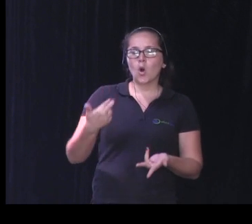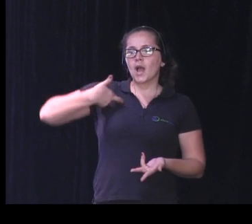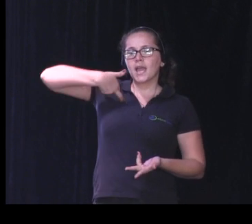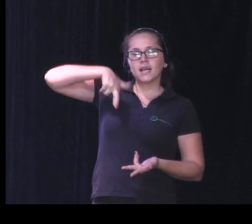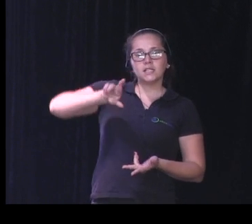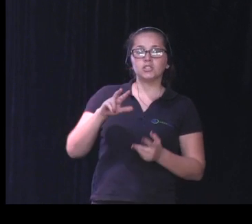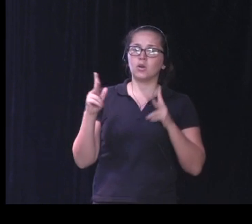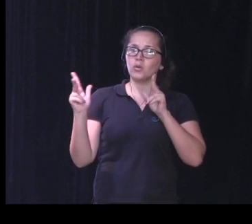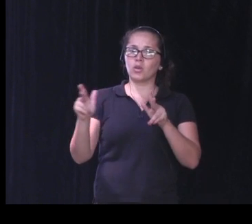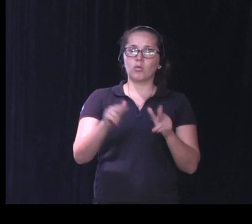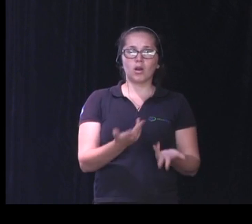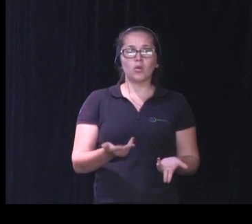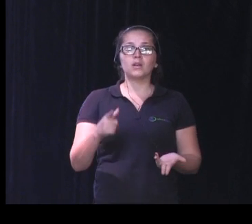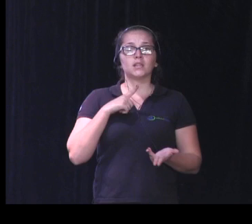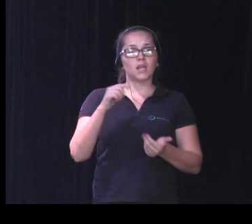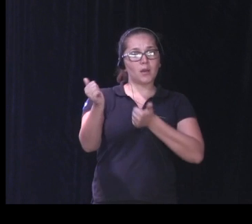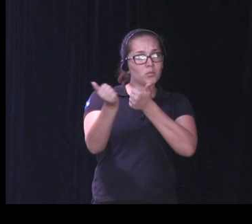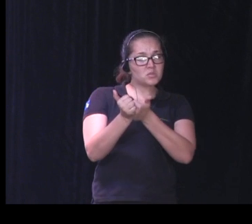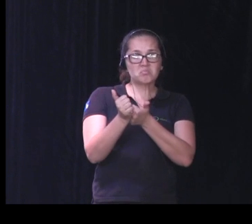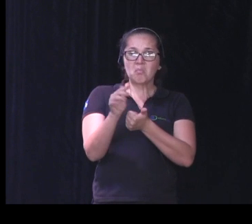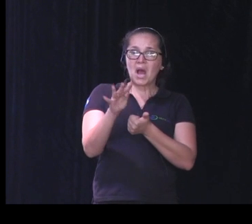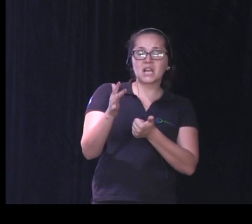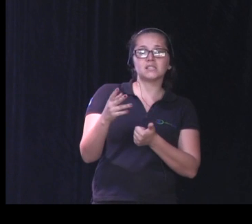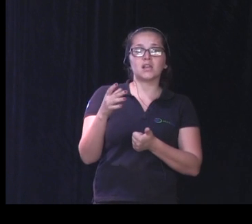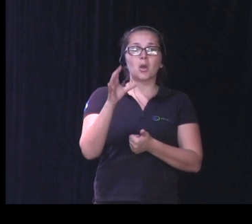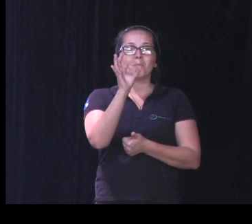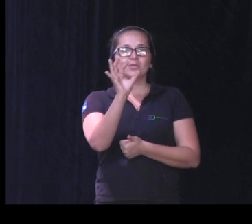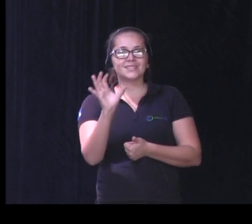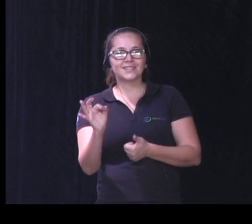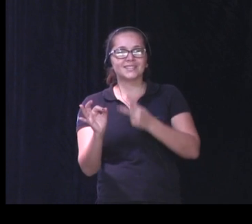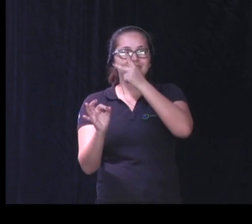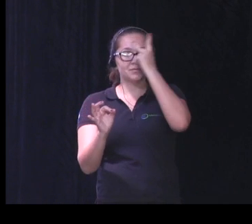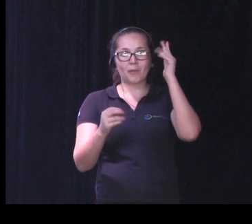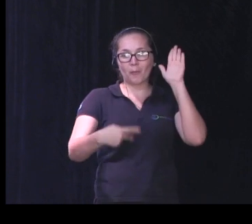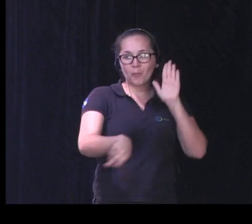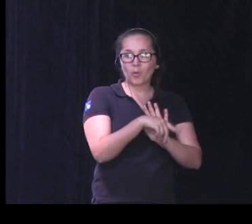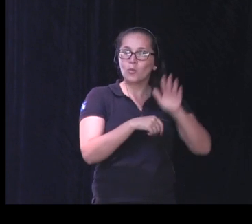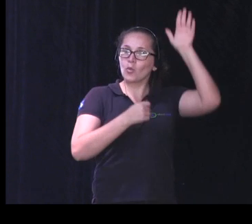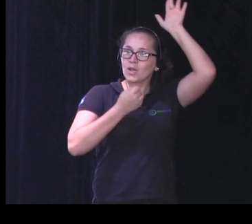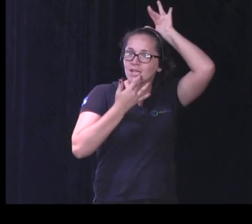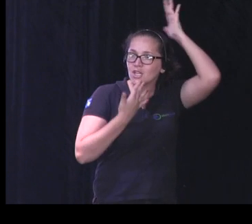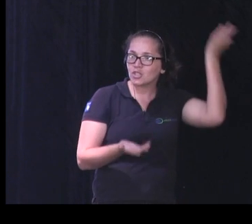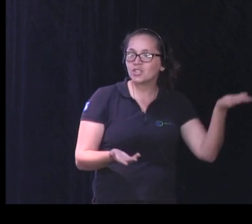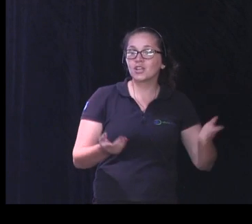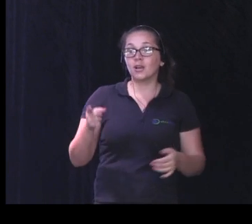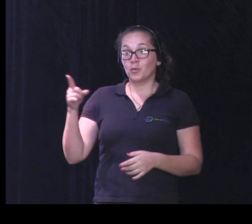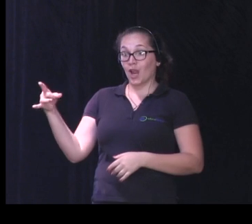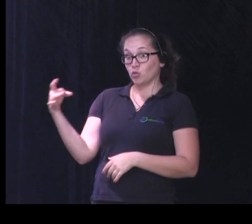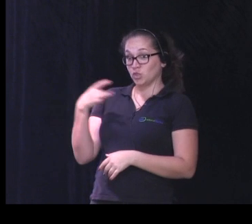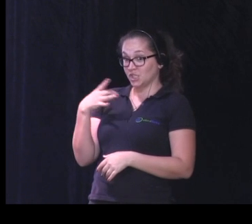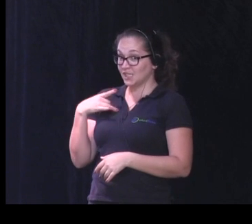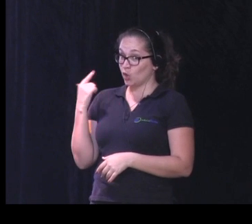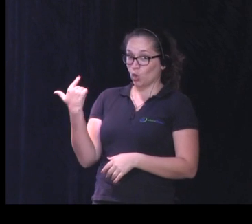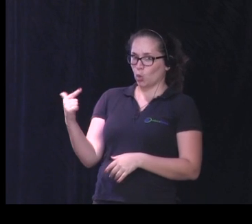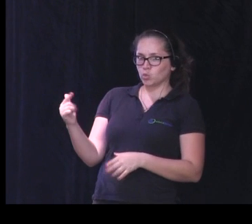língua, tem a mesma religião, tem aproximadamente a mesma porcentagem de povos indígenas que